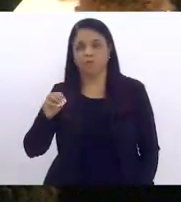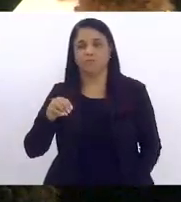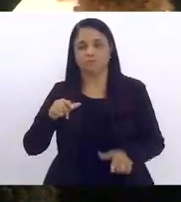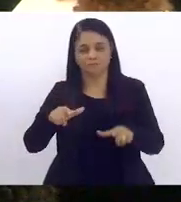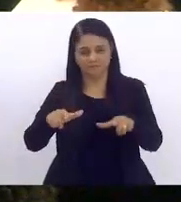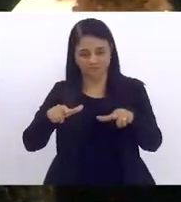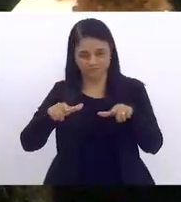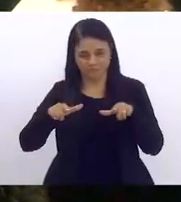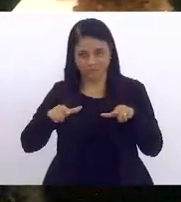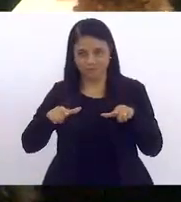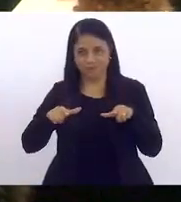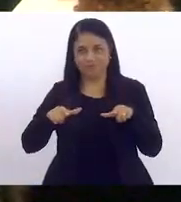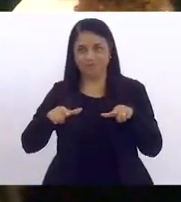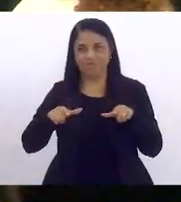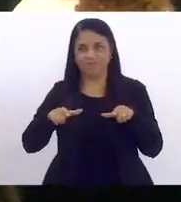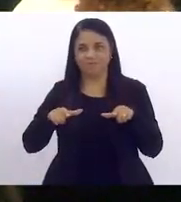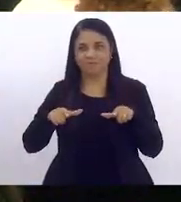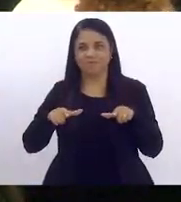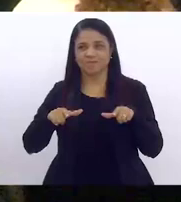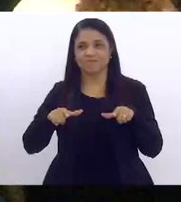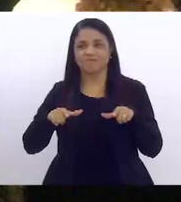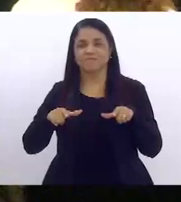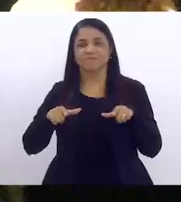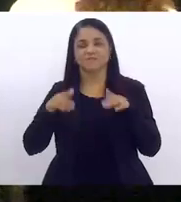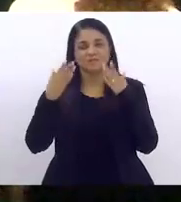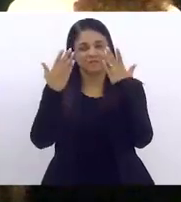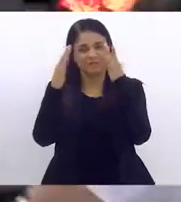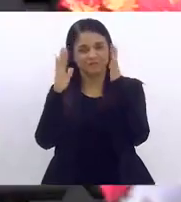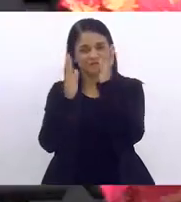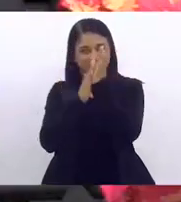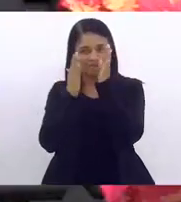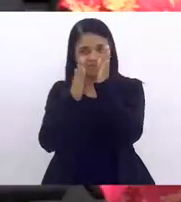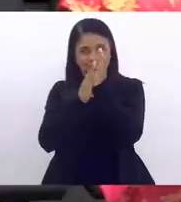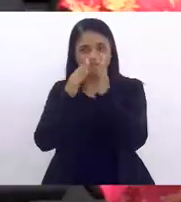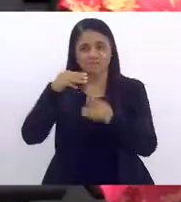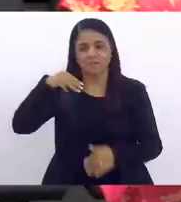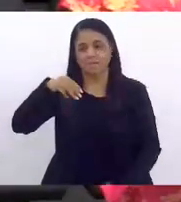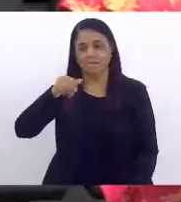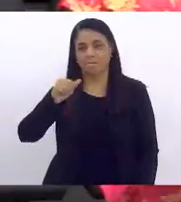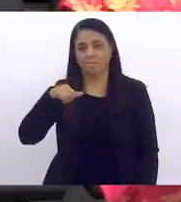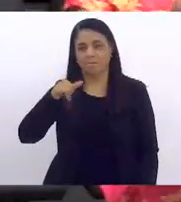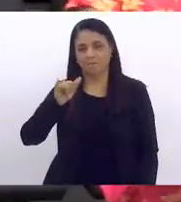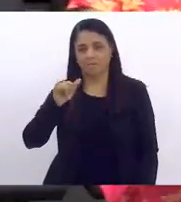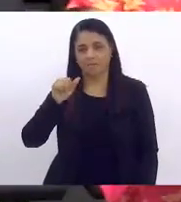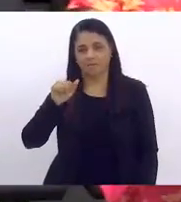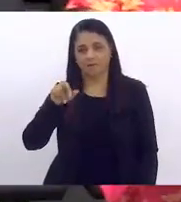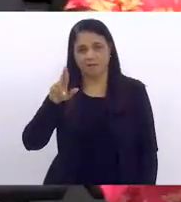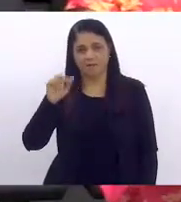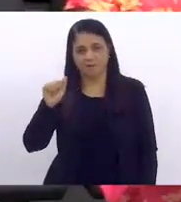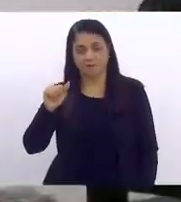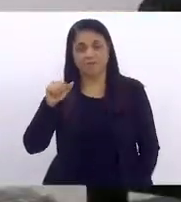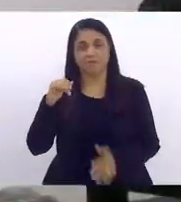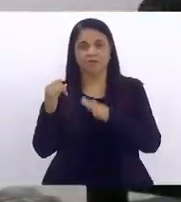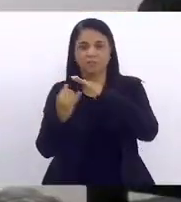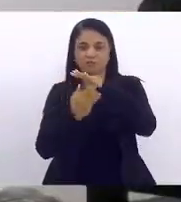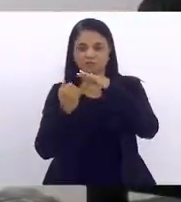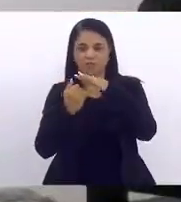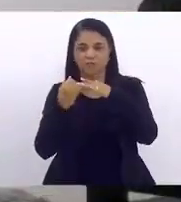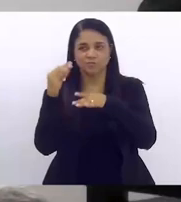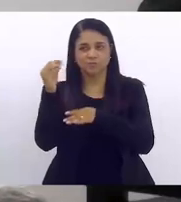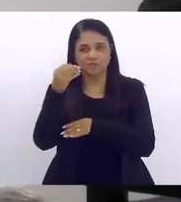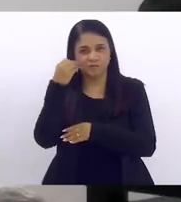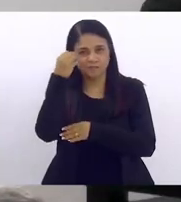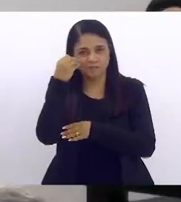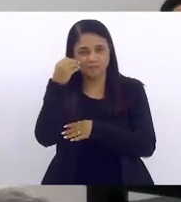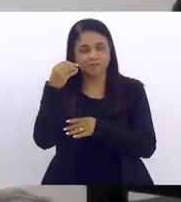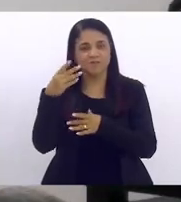por favor, a moção de aplauso e louvor à doula Maiara Porto, do Instituto Experiência, Formação e